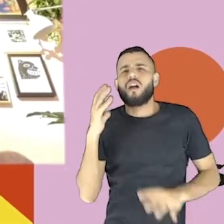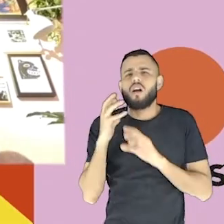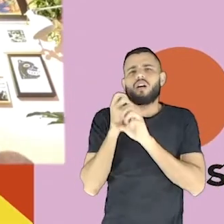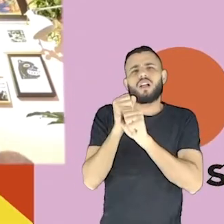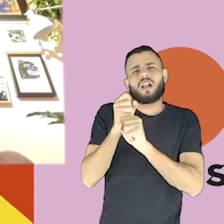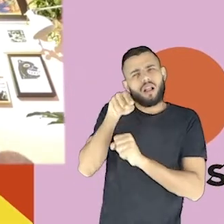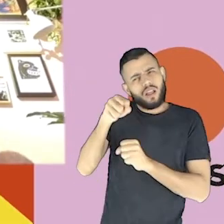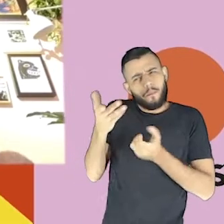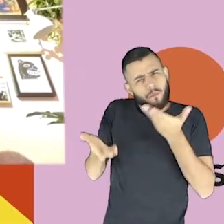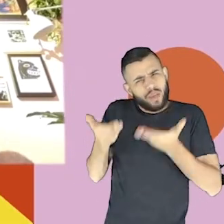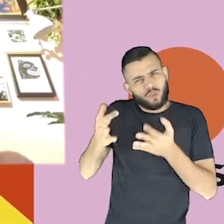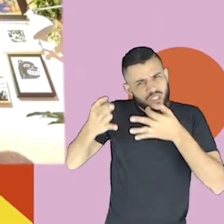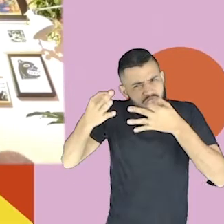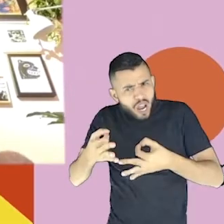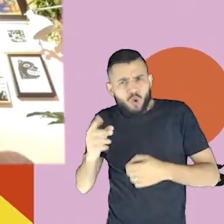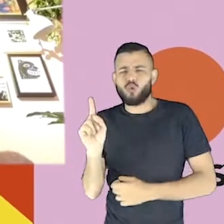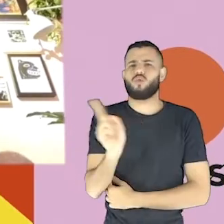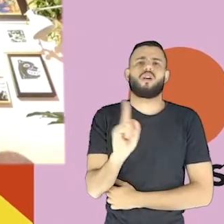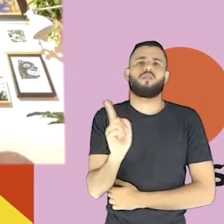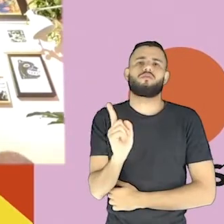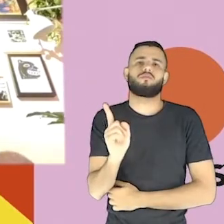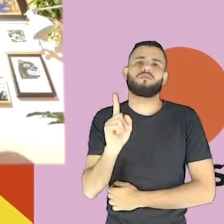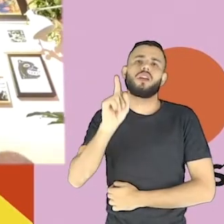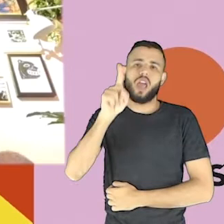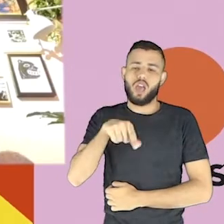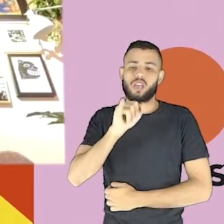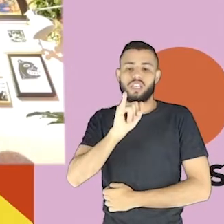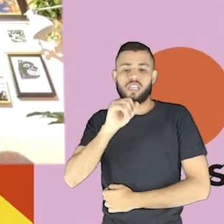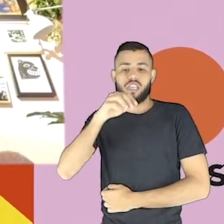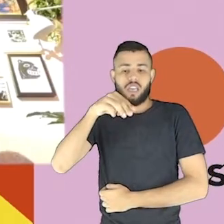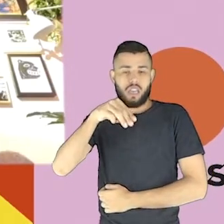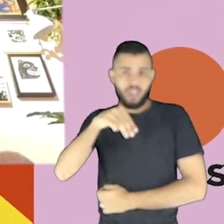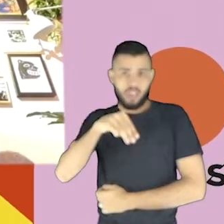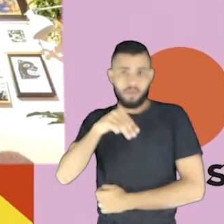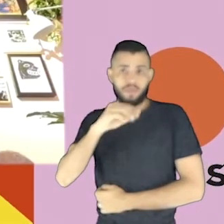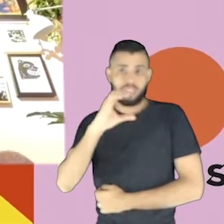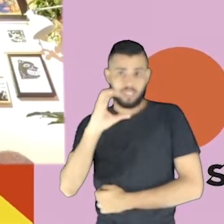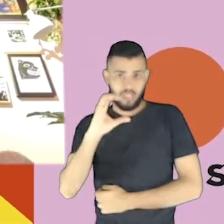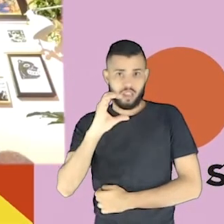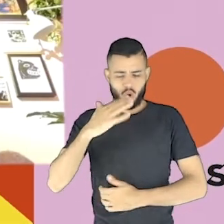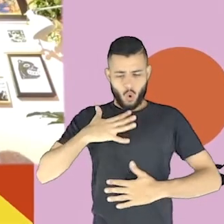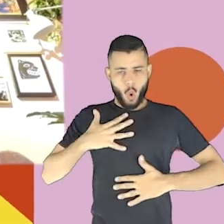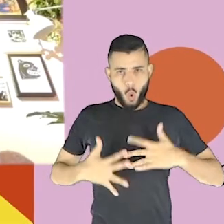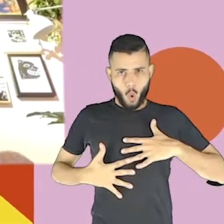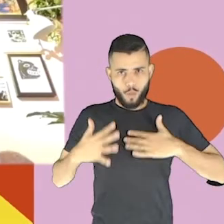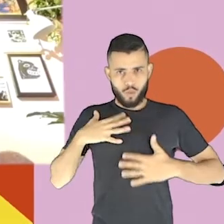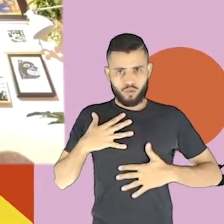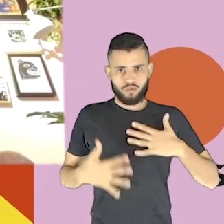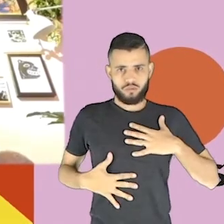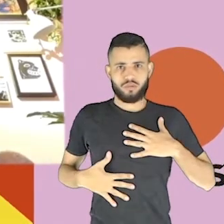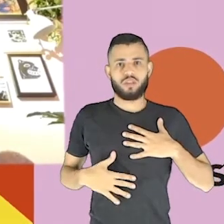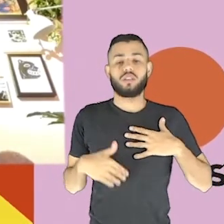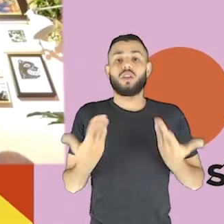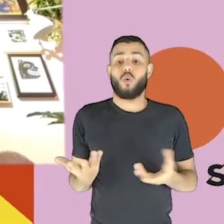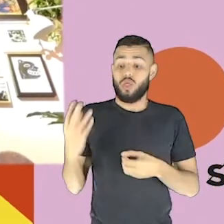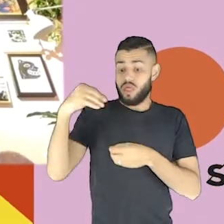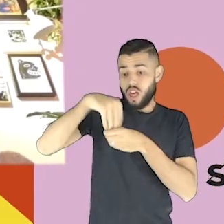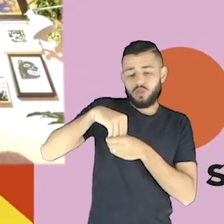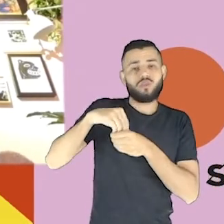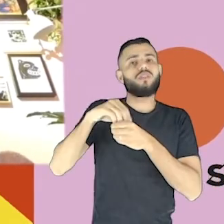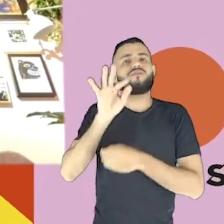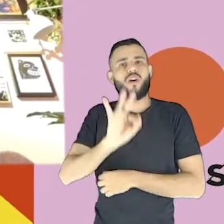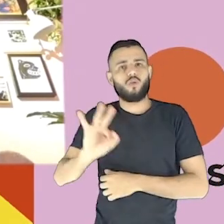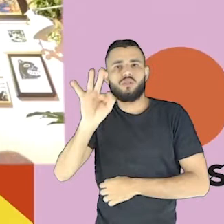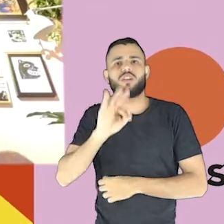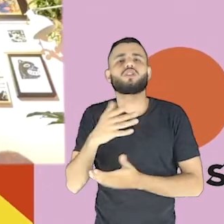essa pessoa está no peso ideal ou não, que é o famoso índice de massa corporal. E aí, dentro da faculdade, você já começa a trazer esse